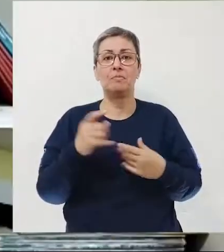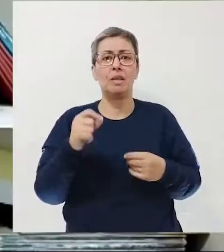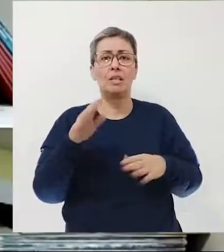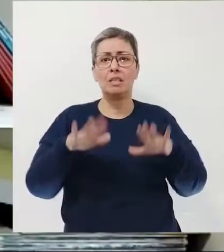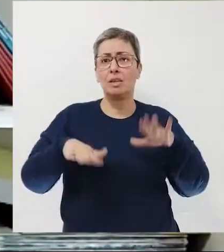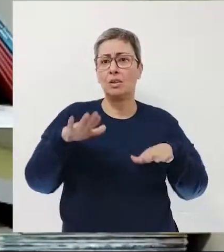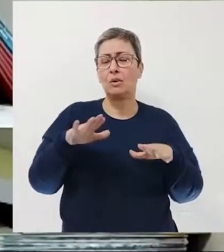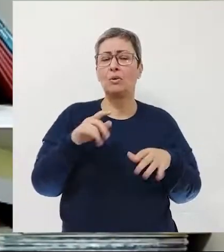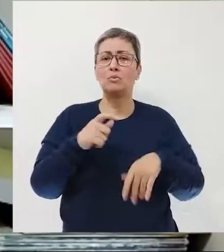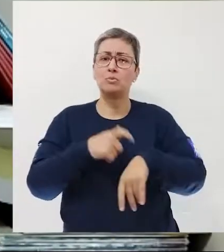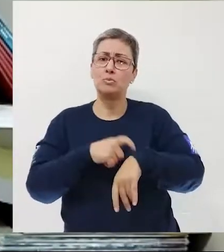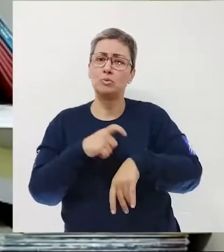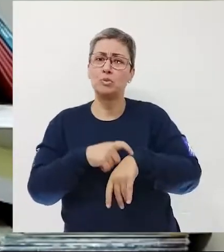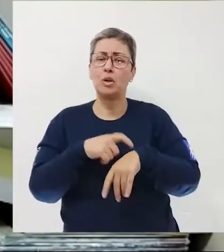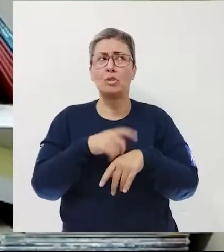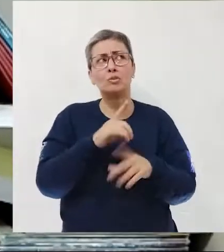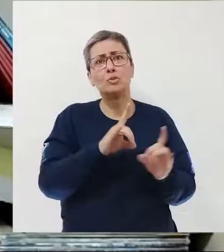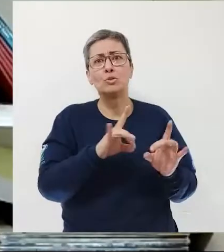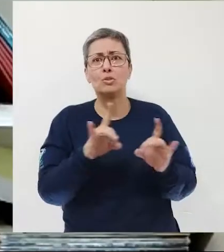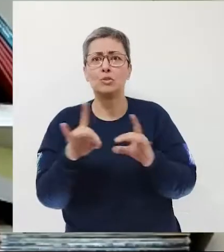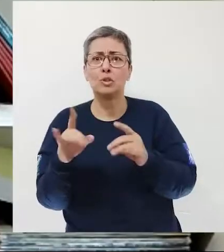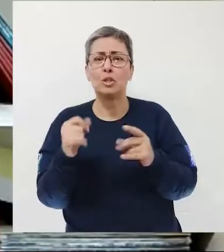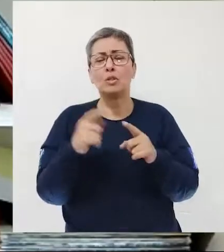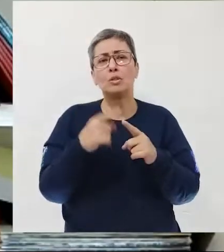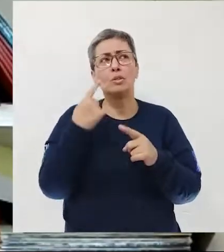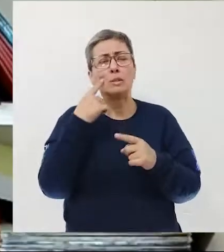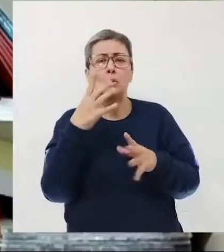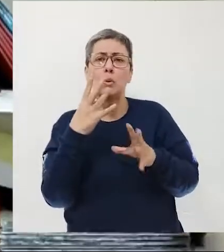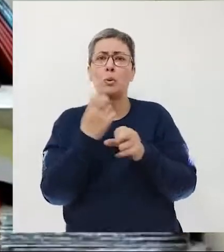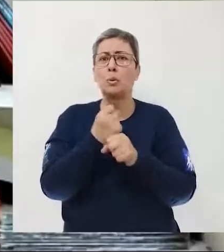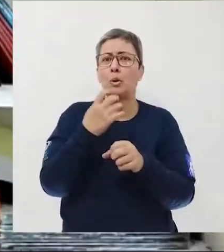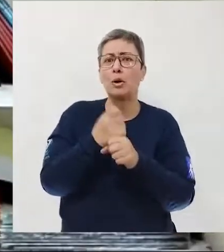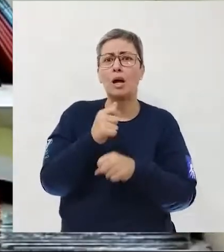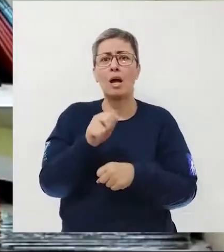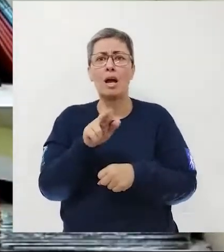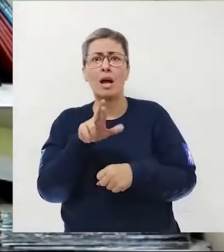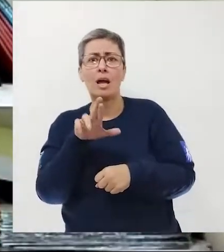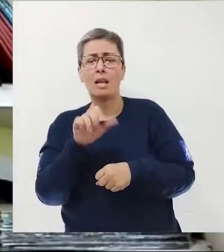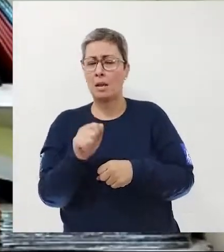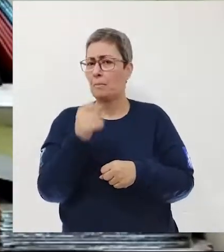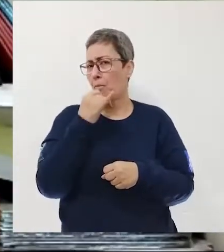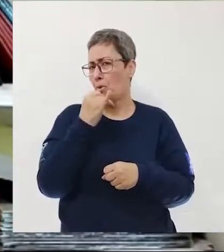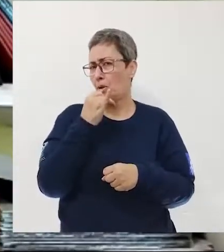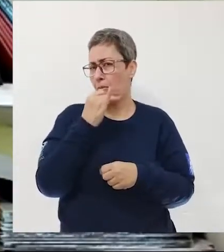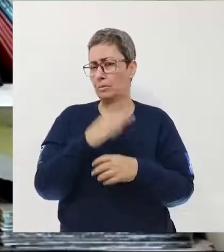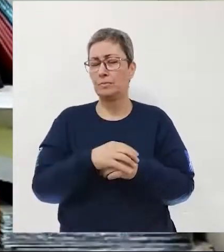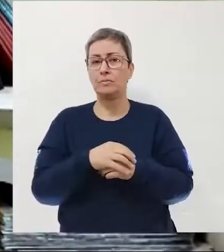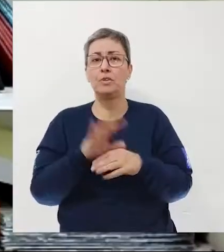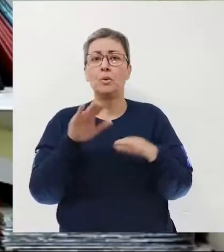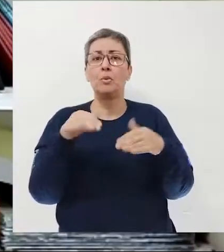Em muitos momentos do nosso dia a dia, nos vemos calculando áreas. Por